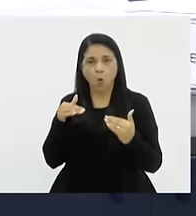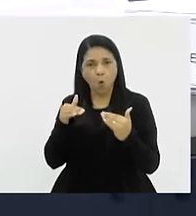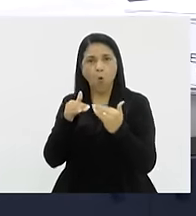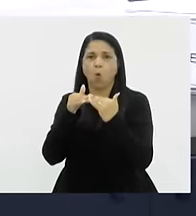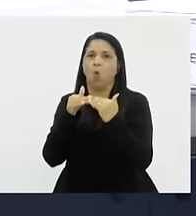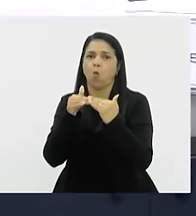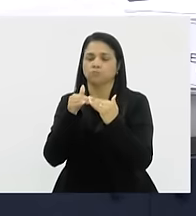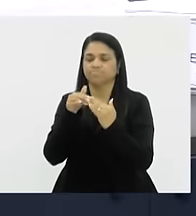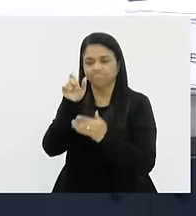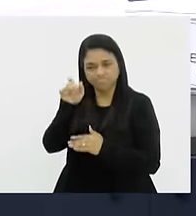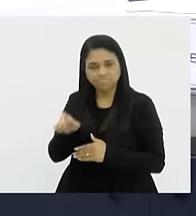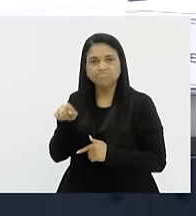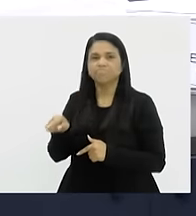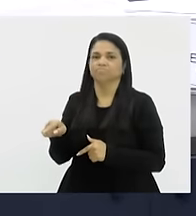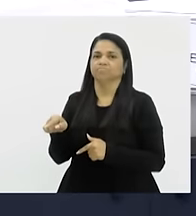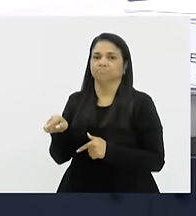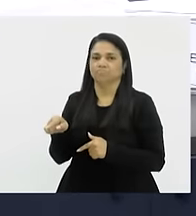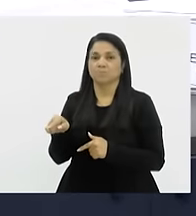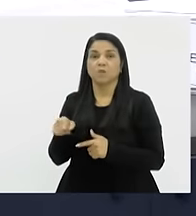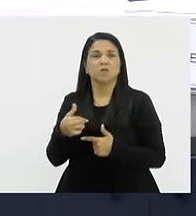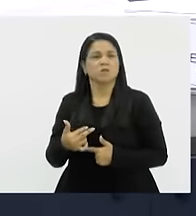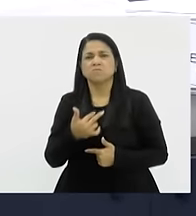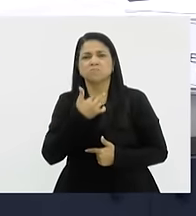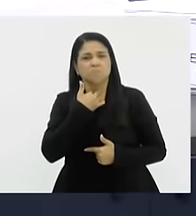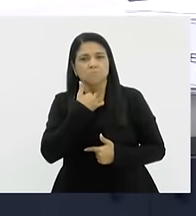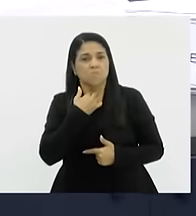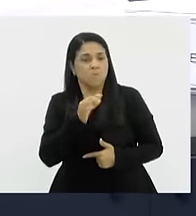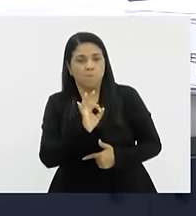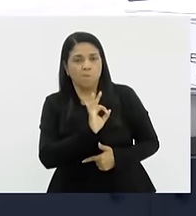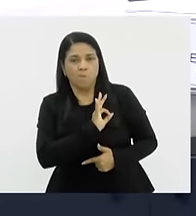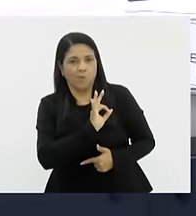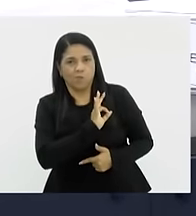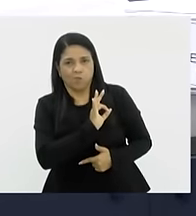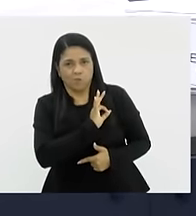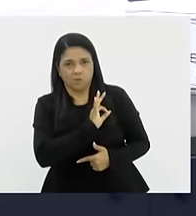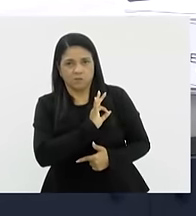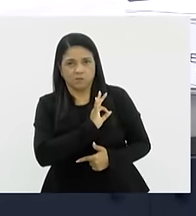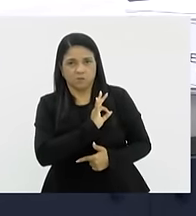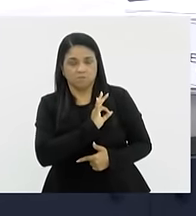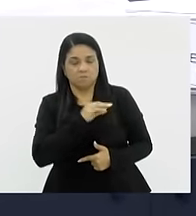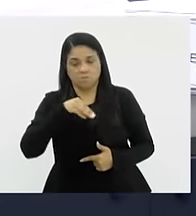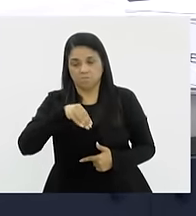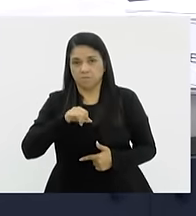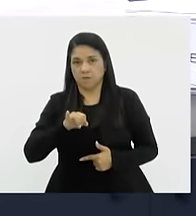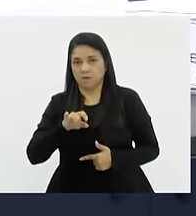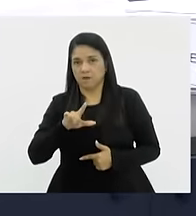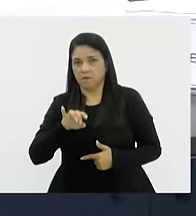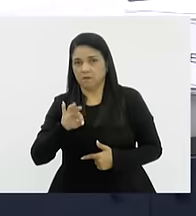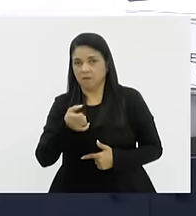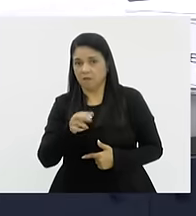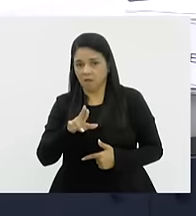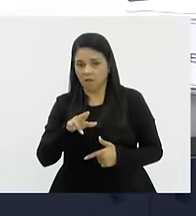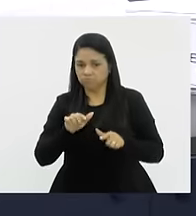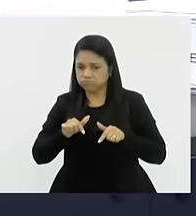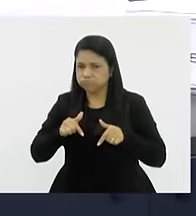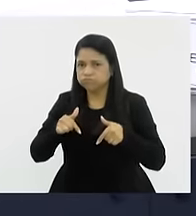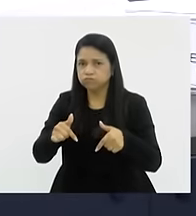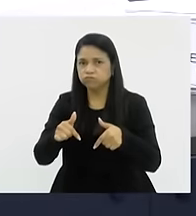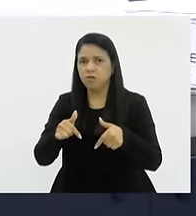Excelência. Não podemos deixar a Polícia Militar estar nas atividades de